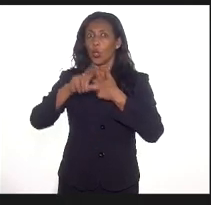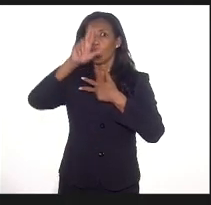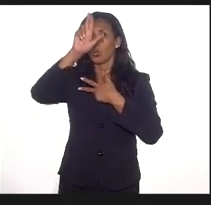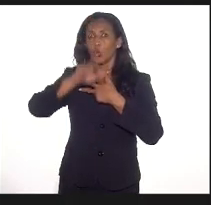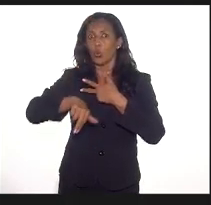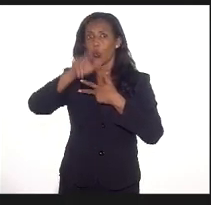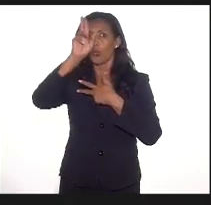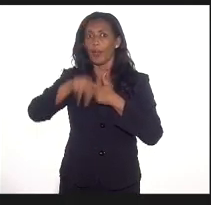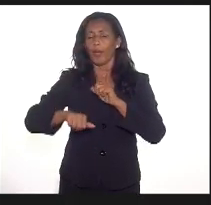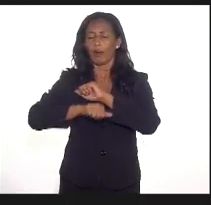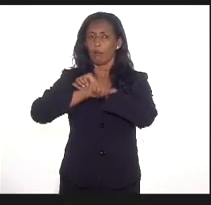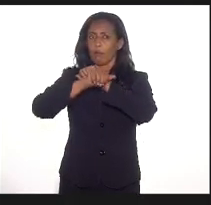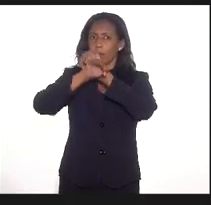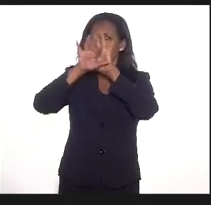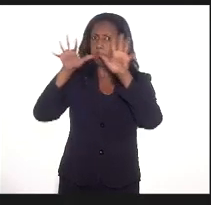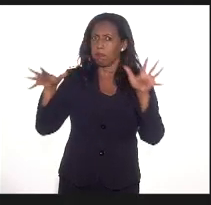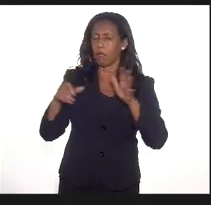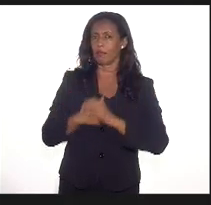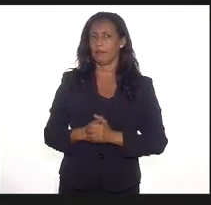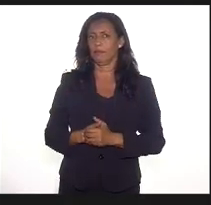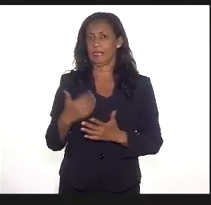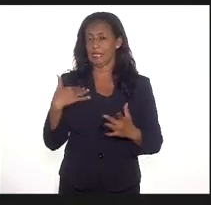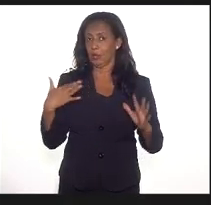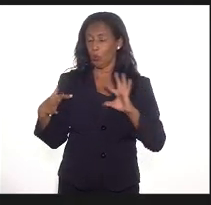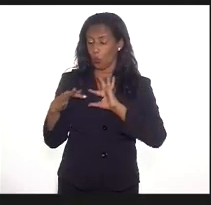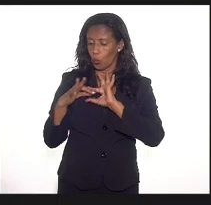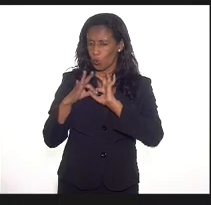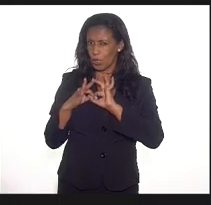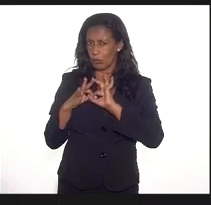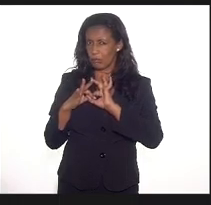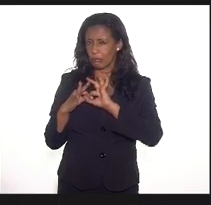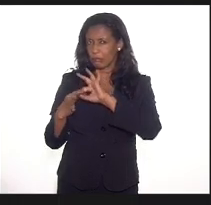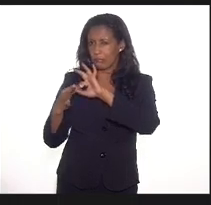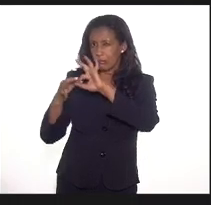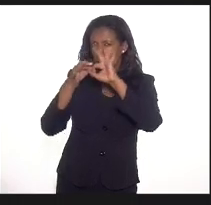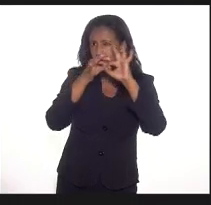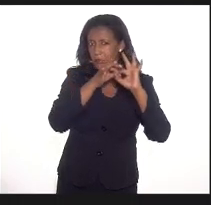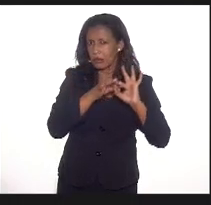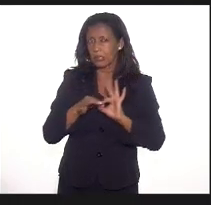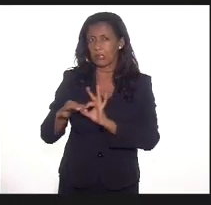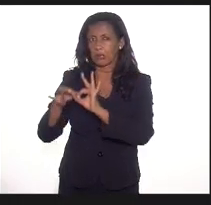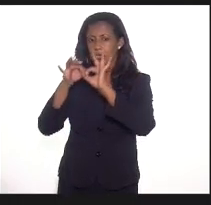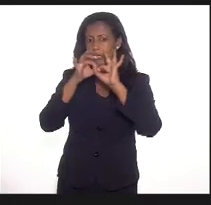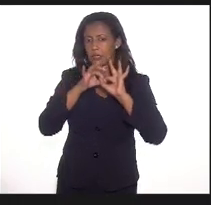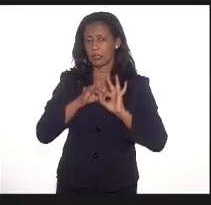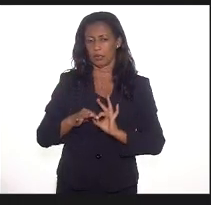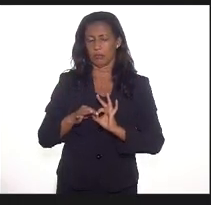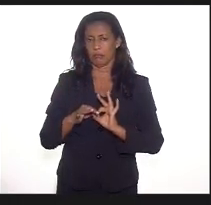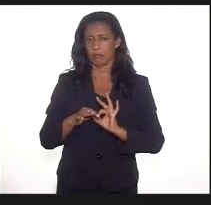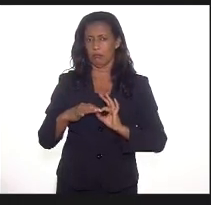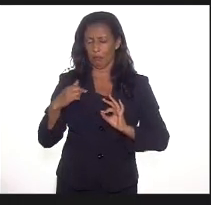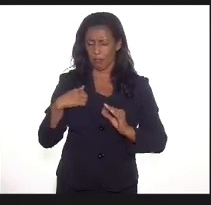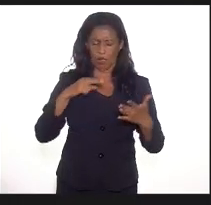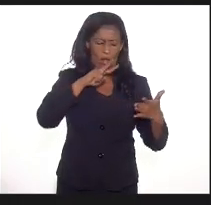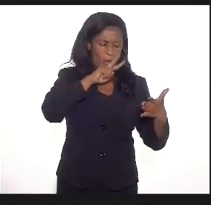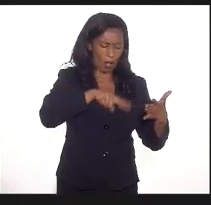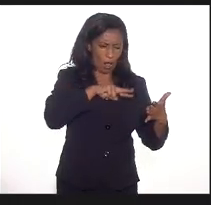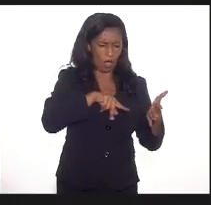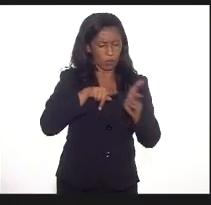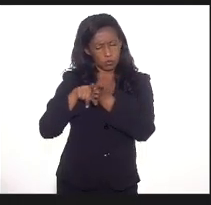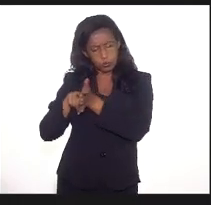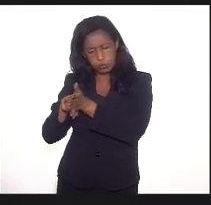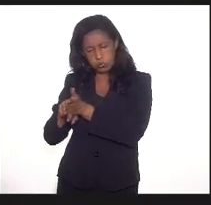esclareceu. Então, unindo todas essas peças, e volto a dizer, né, através de leituras,